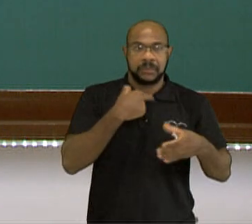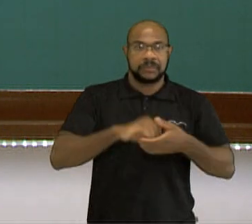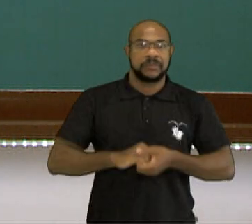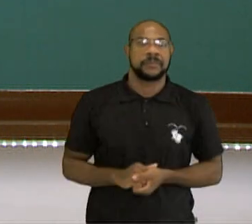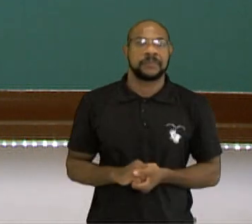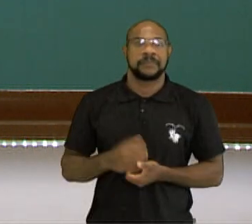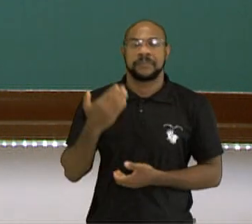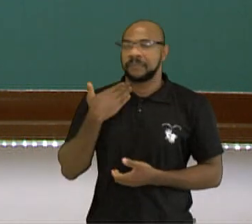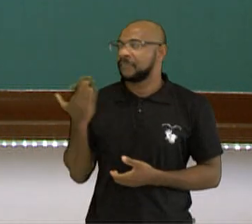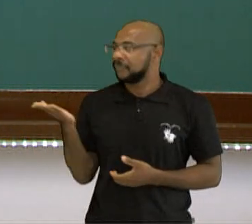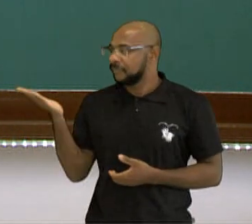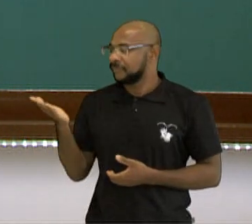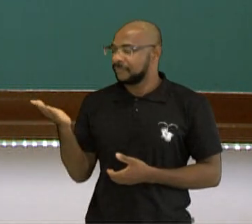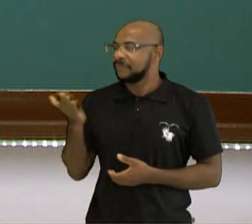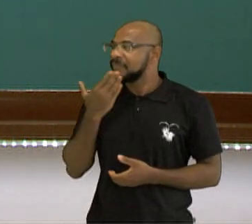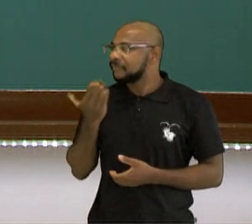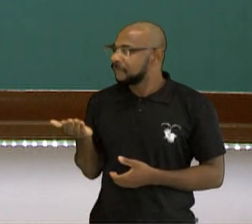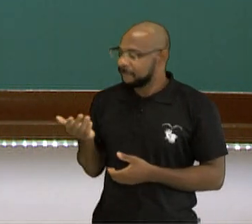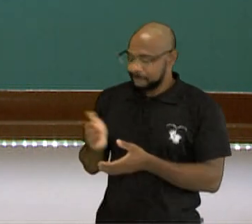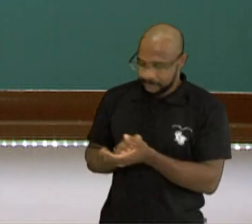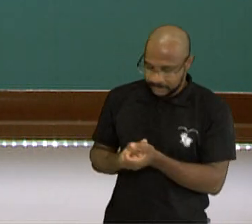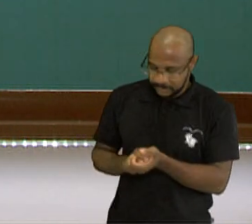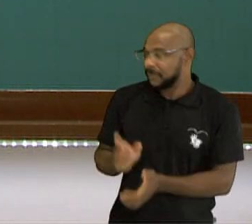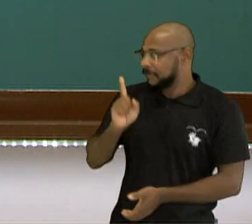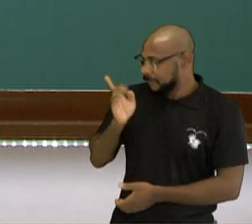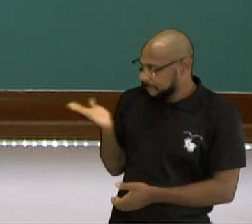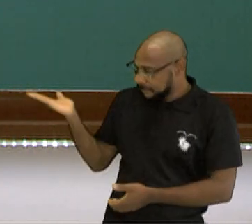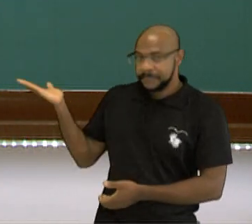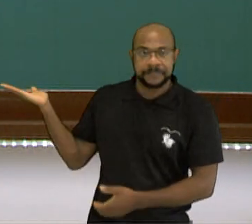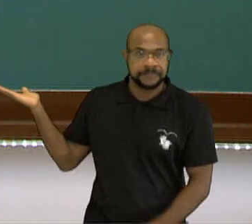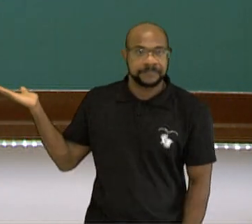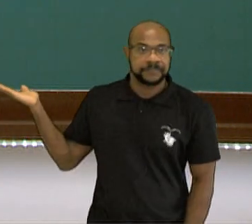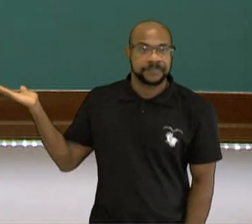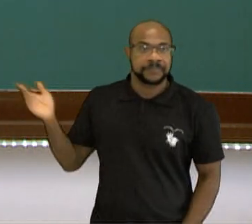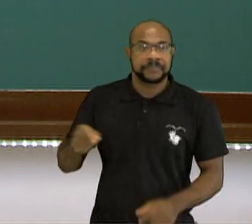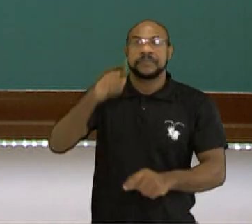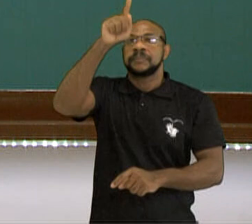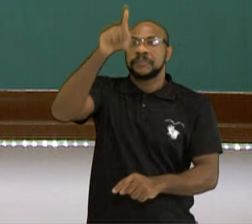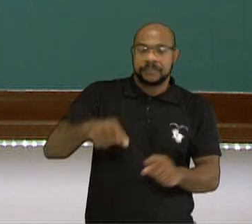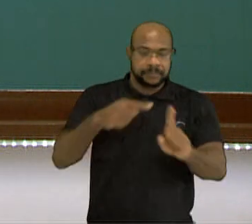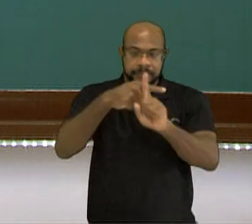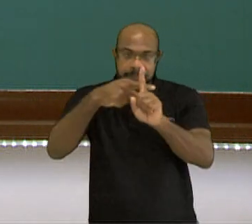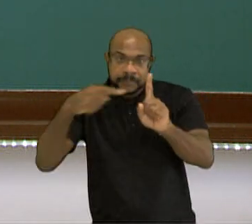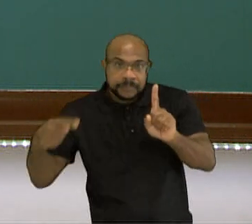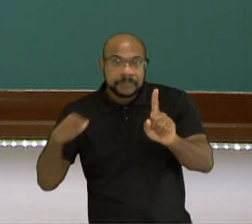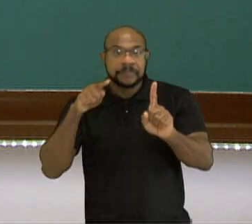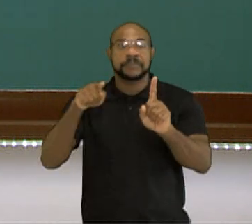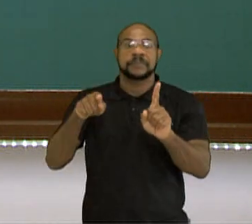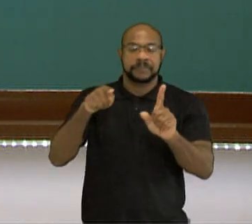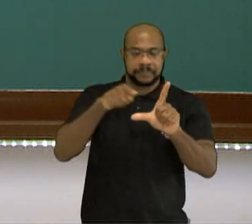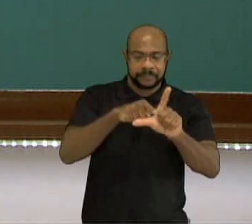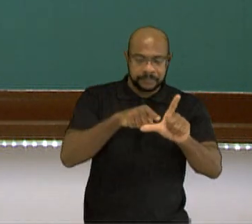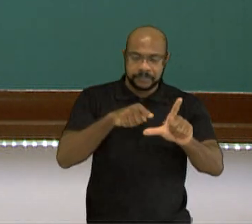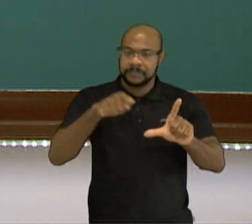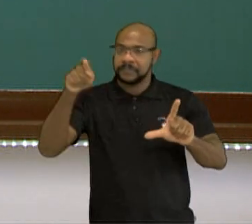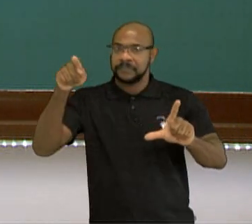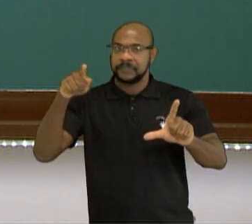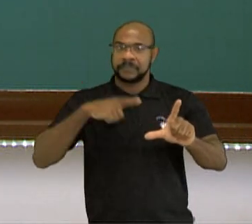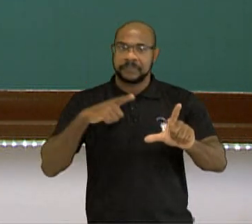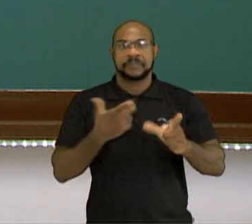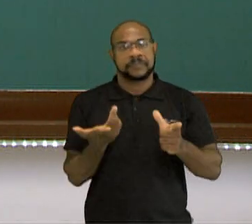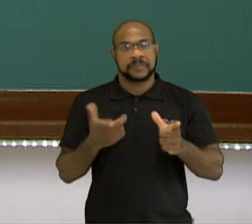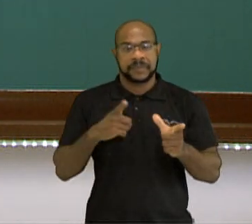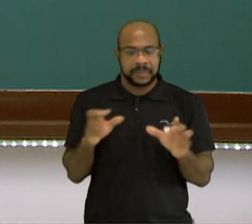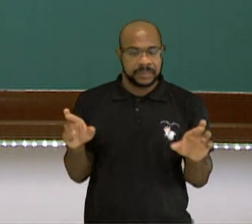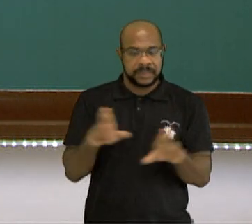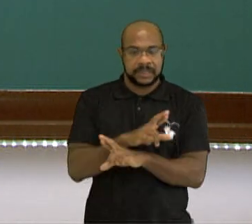Em gráficos, o conjunto domínio e imagem, eles têm relação com os valores do eixo x e os valores do eixo y,